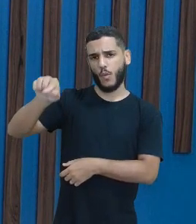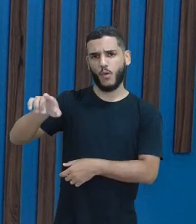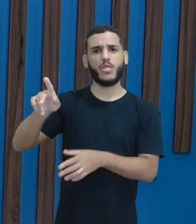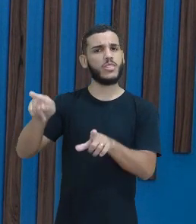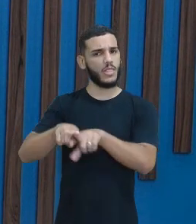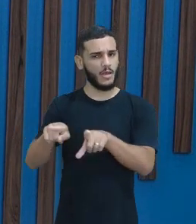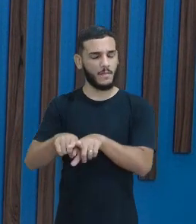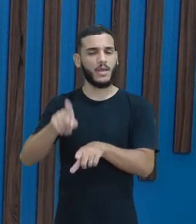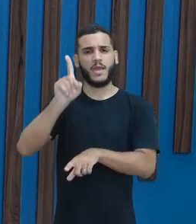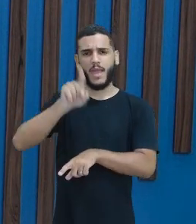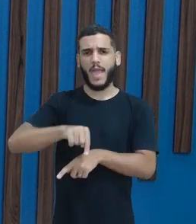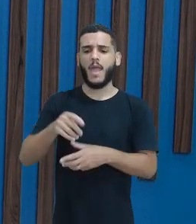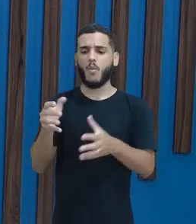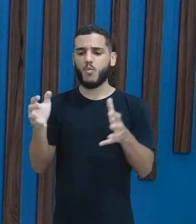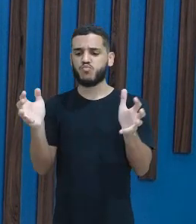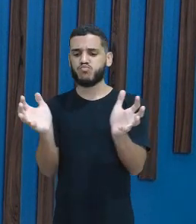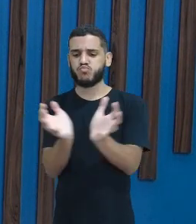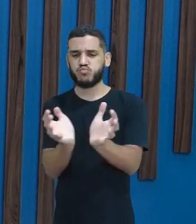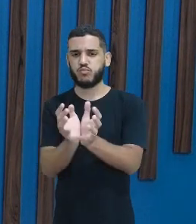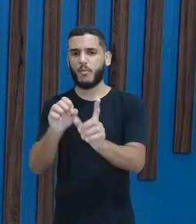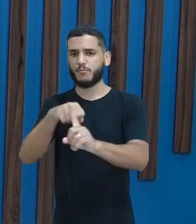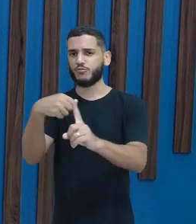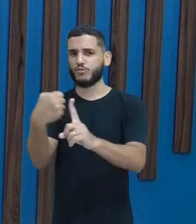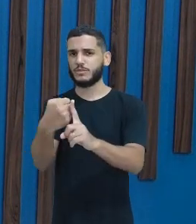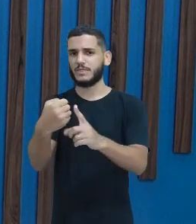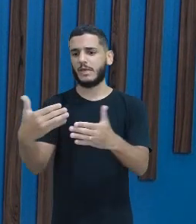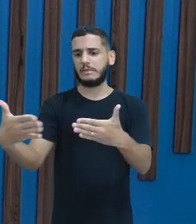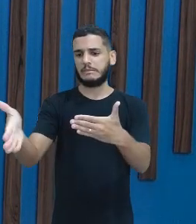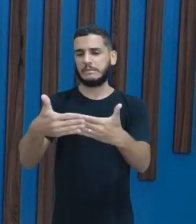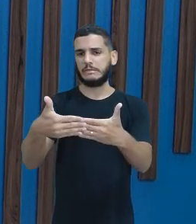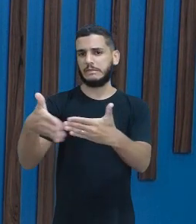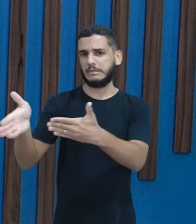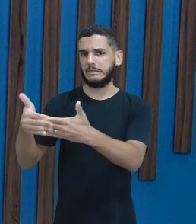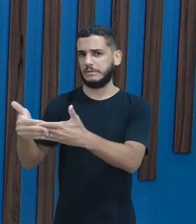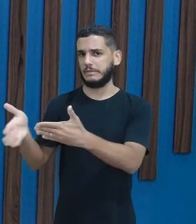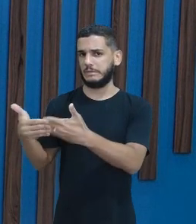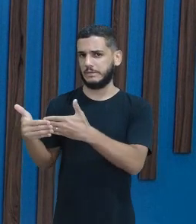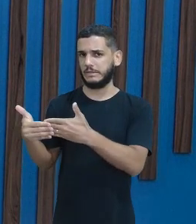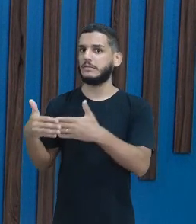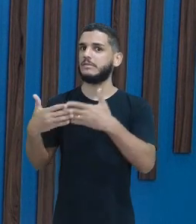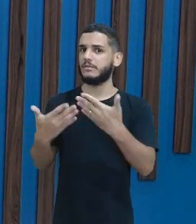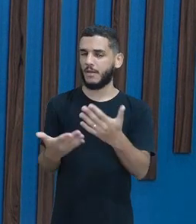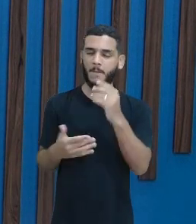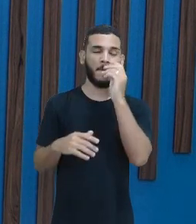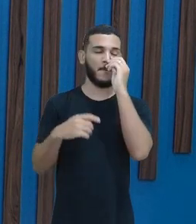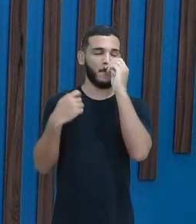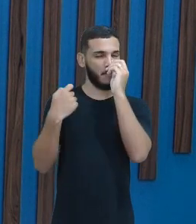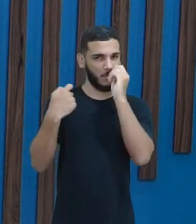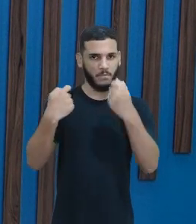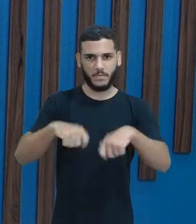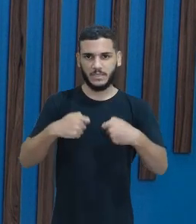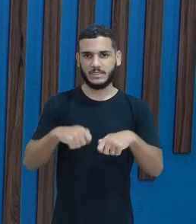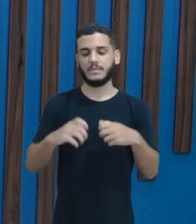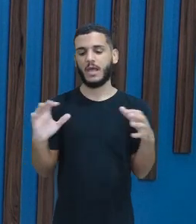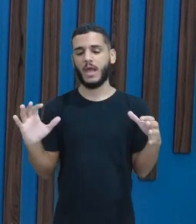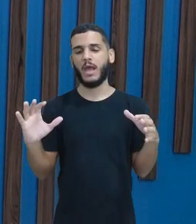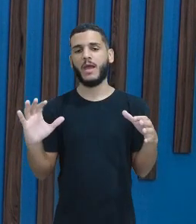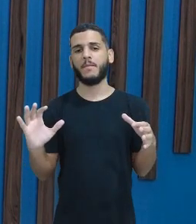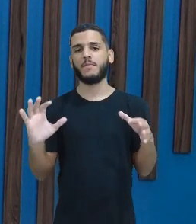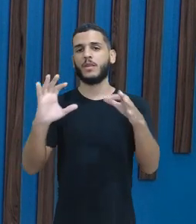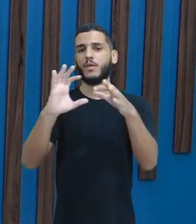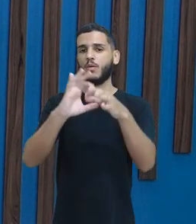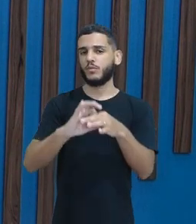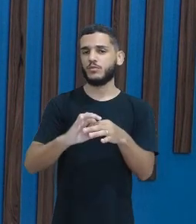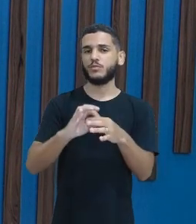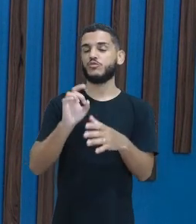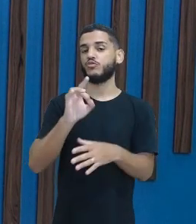grupo fechado, é um grupo social bem fechado. Vê que interessante. Griots se casam com griotes